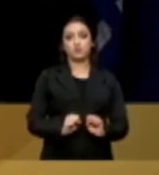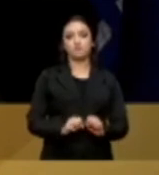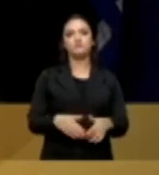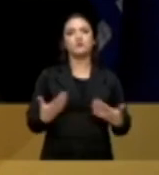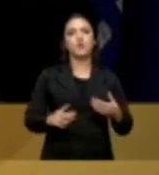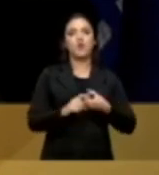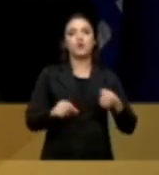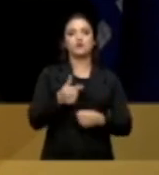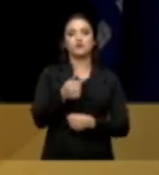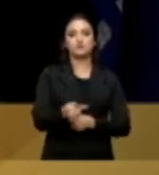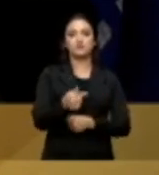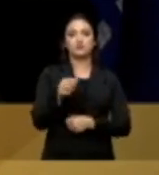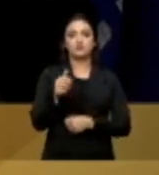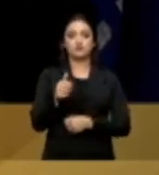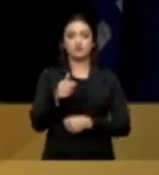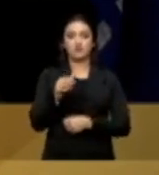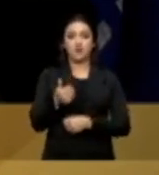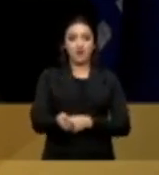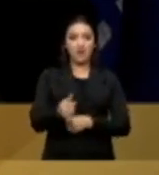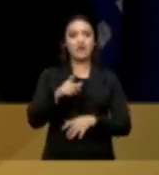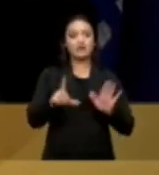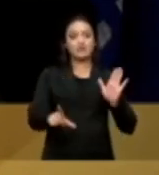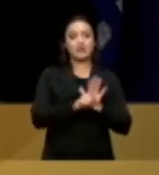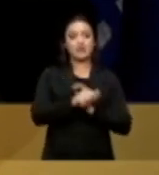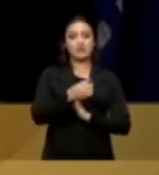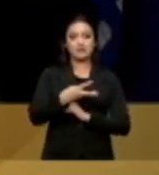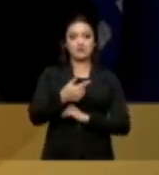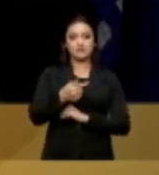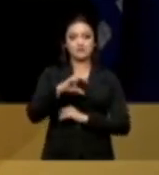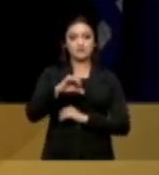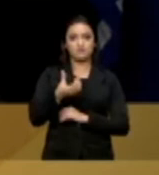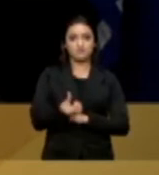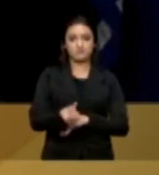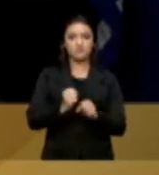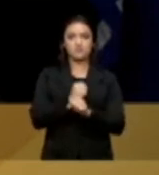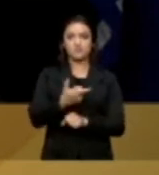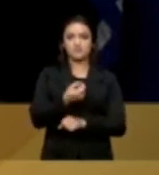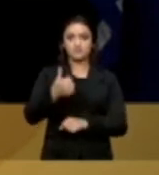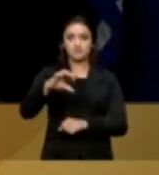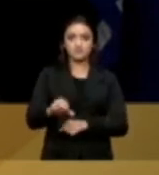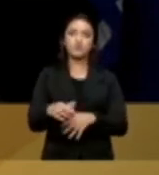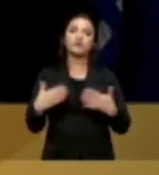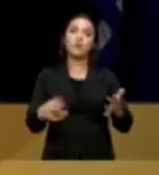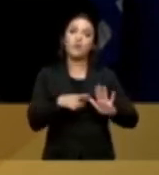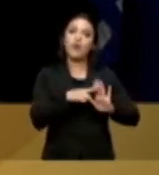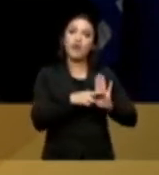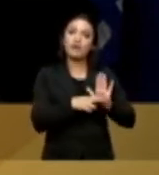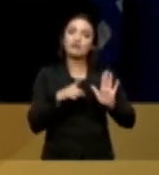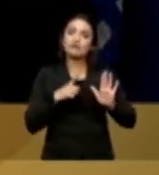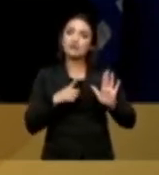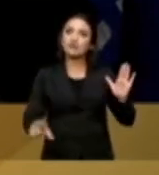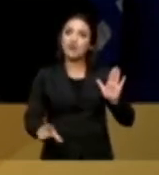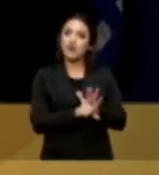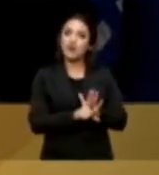Artigo 7º-A, acrescentado pela Lei 13.796 de 2019. O critério legal estabelecido em